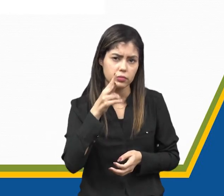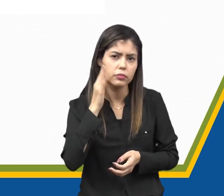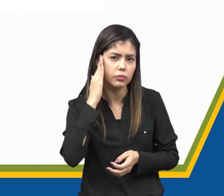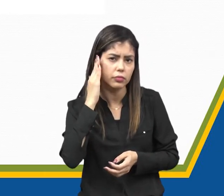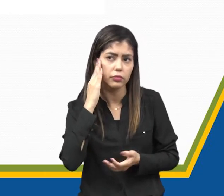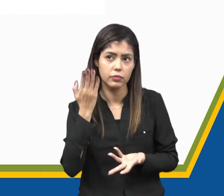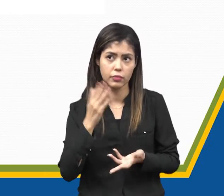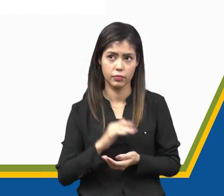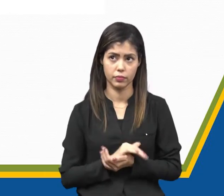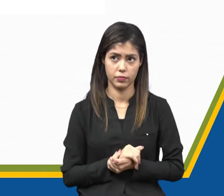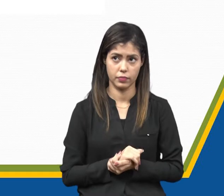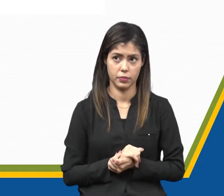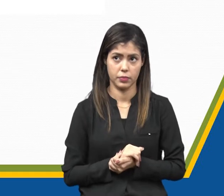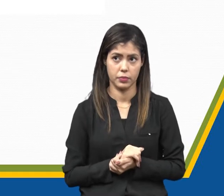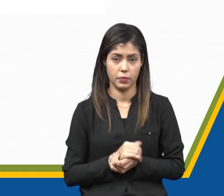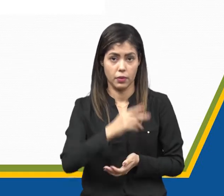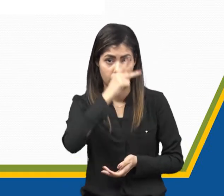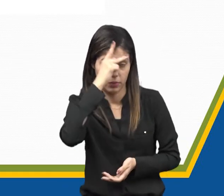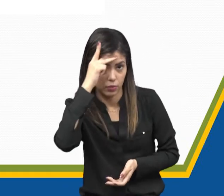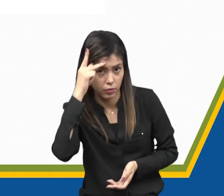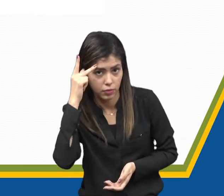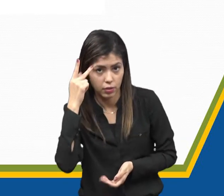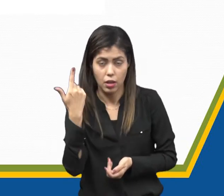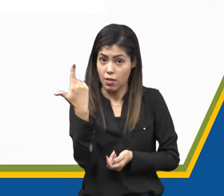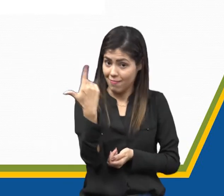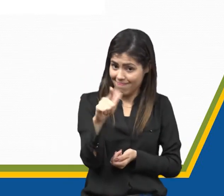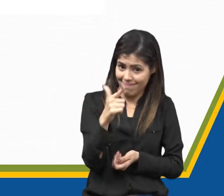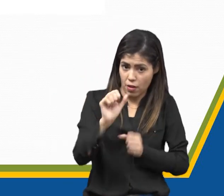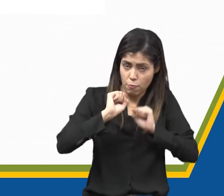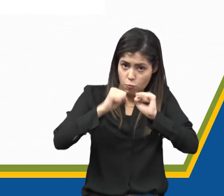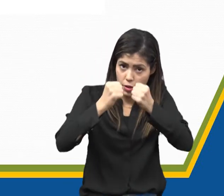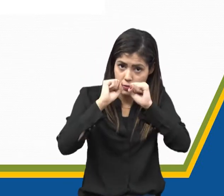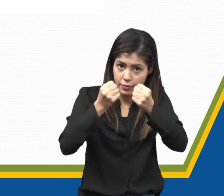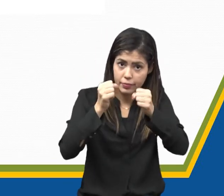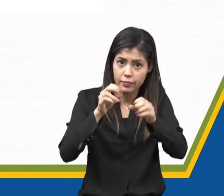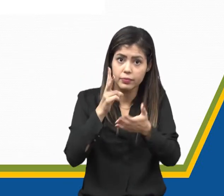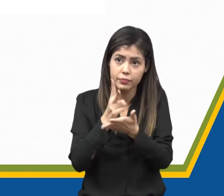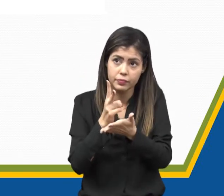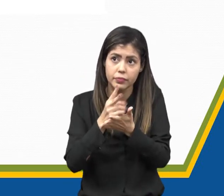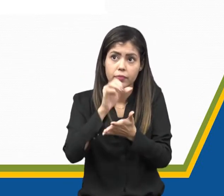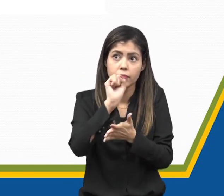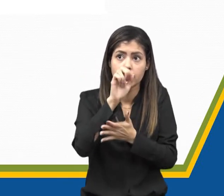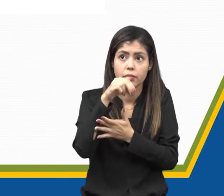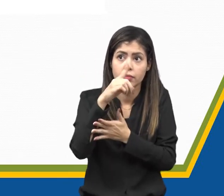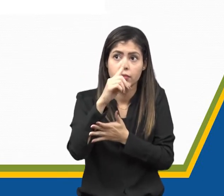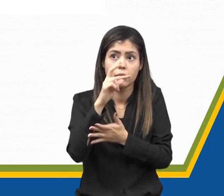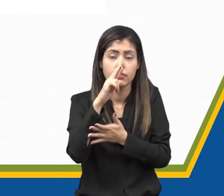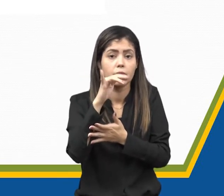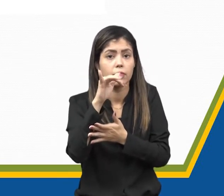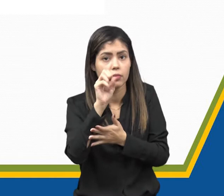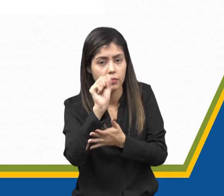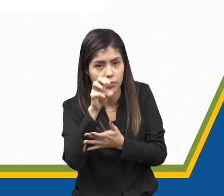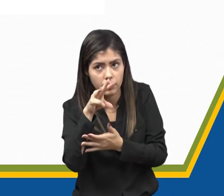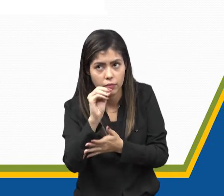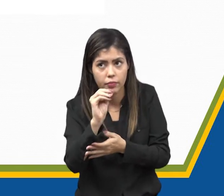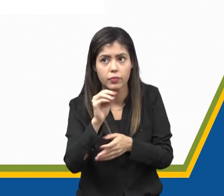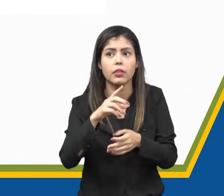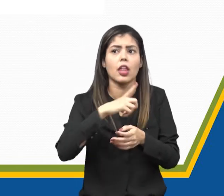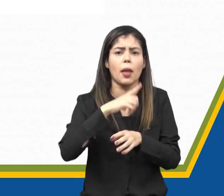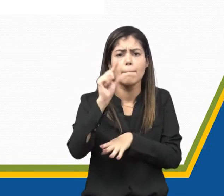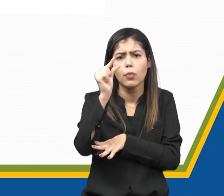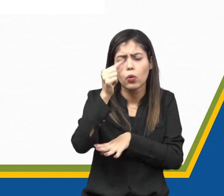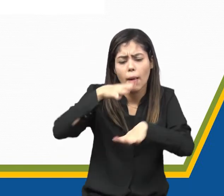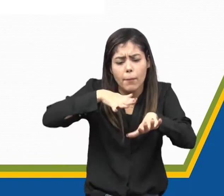entender. Pessoa que não pratica exercício físico, sedentário, né? Sedentarismo, ela tem